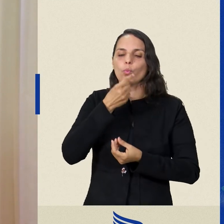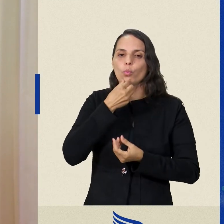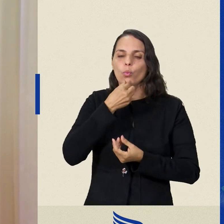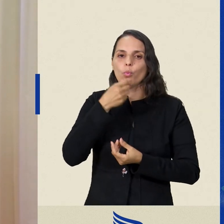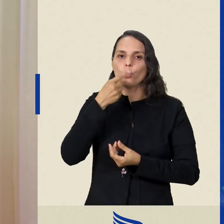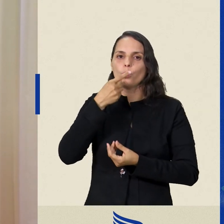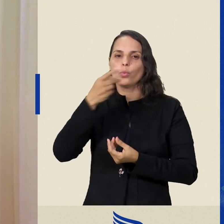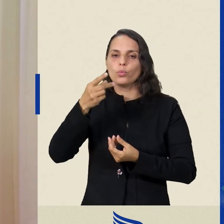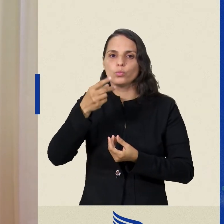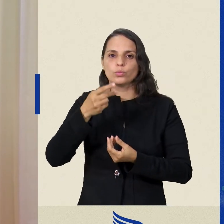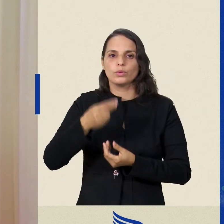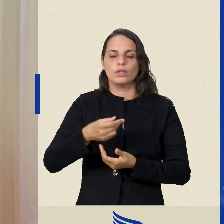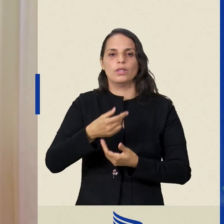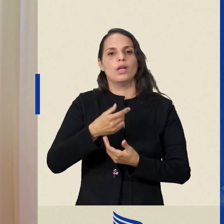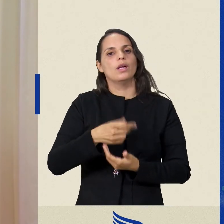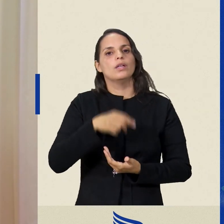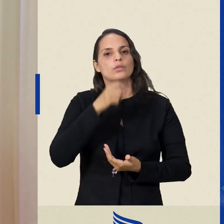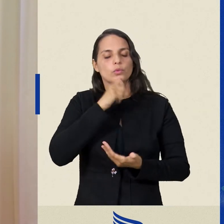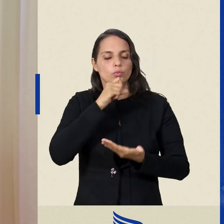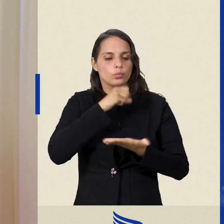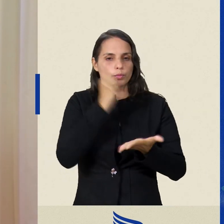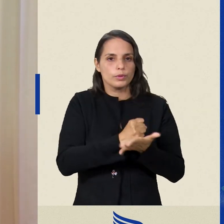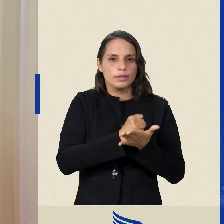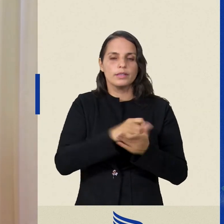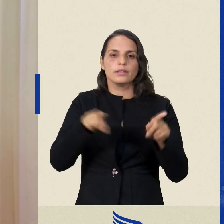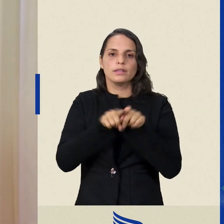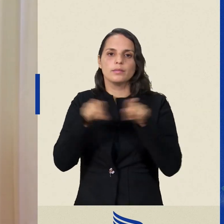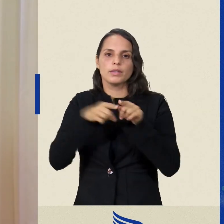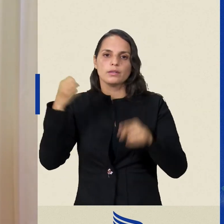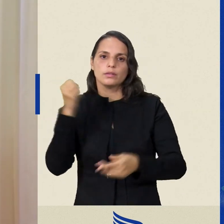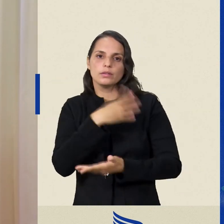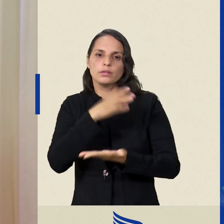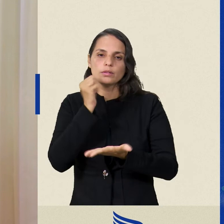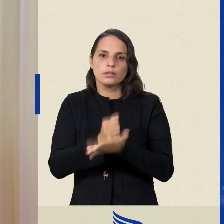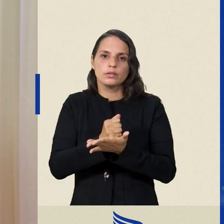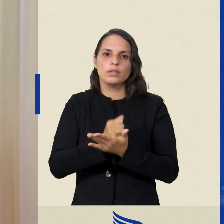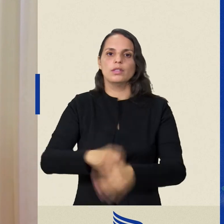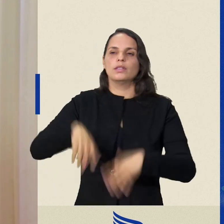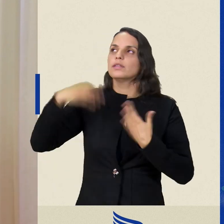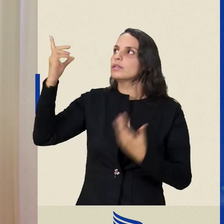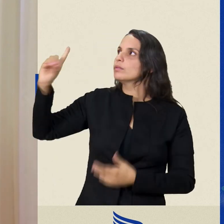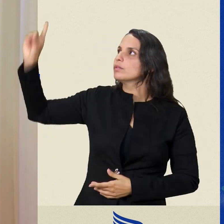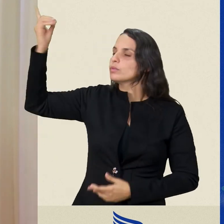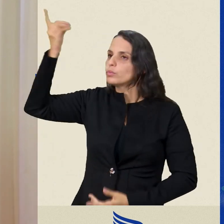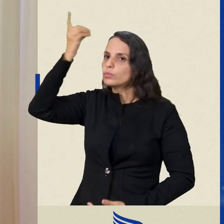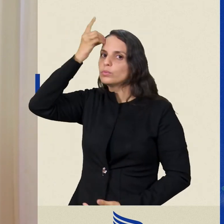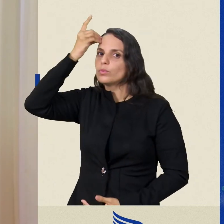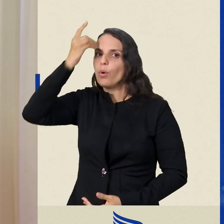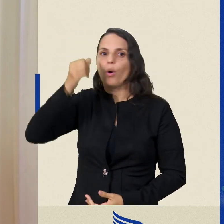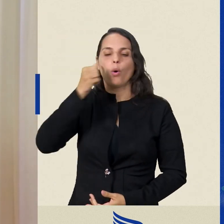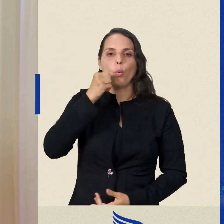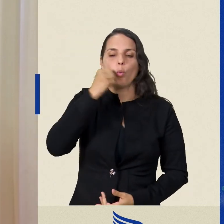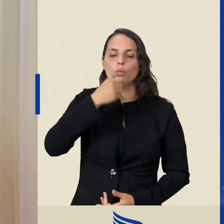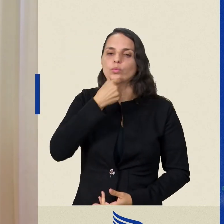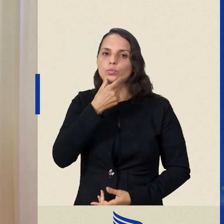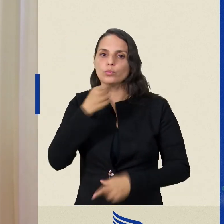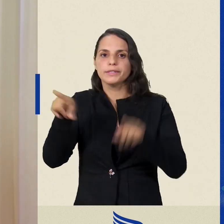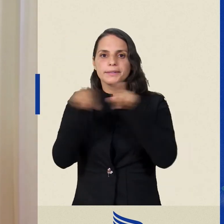no Novo Testamento. Ele concedeu este dom tanto a homens como a mulheres, e